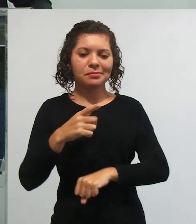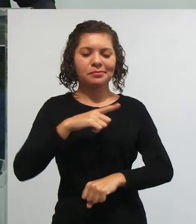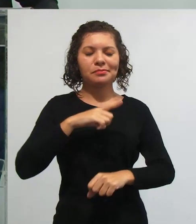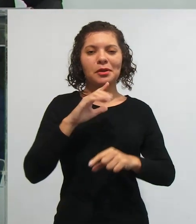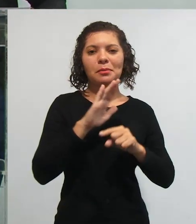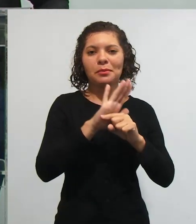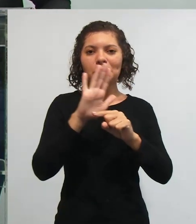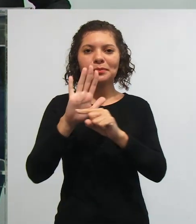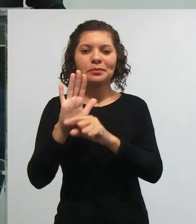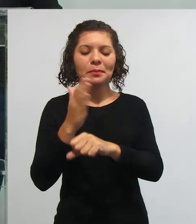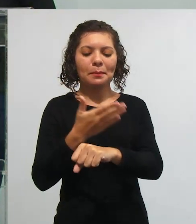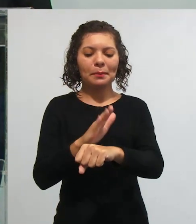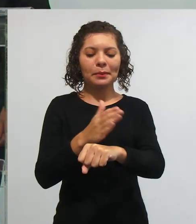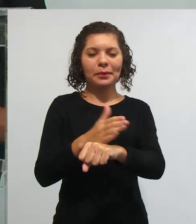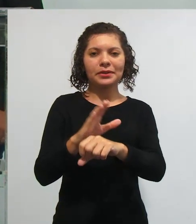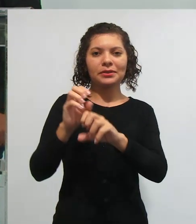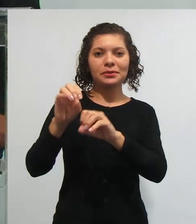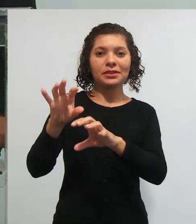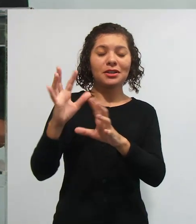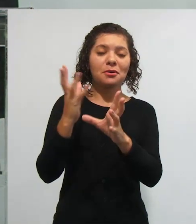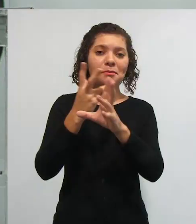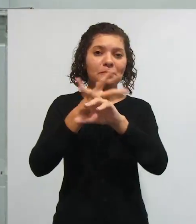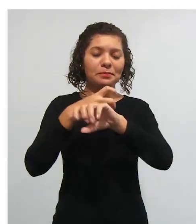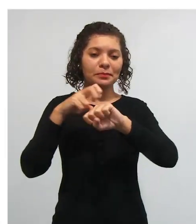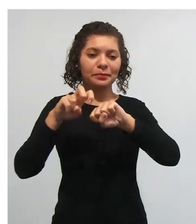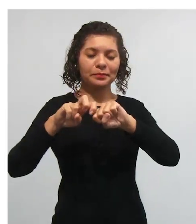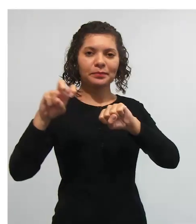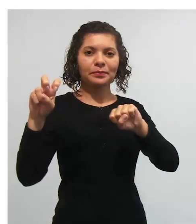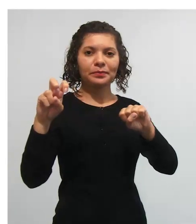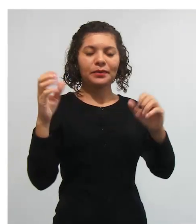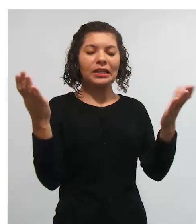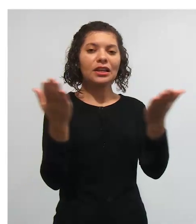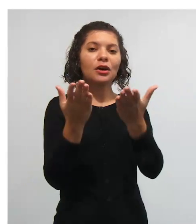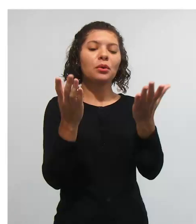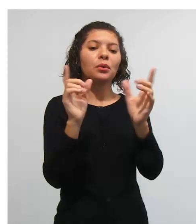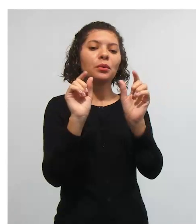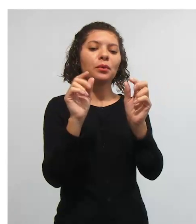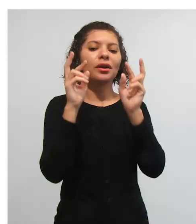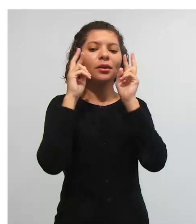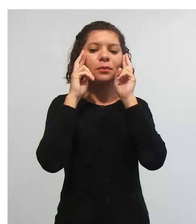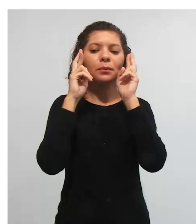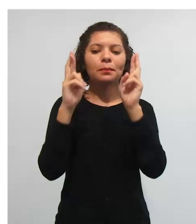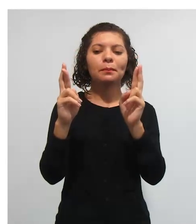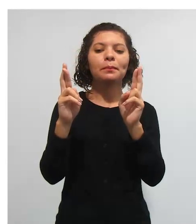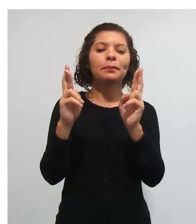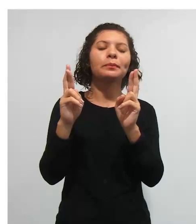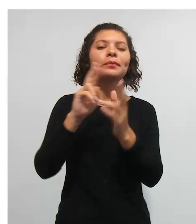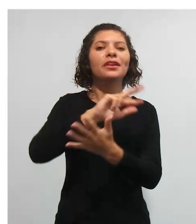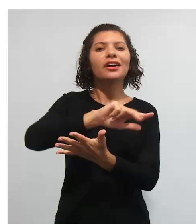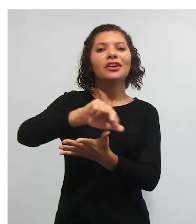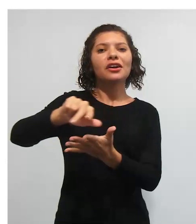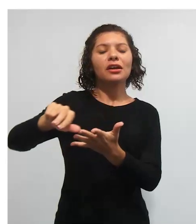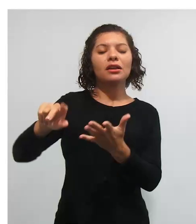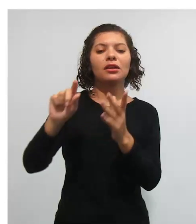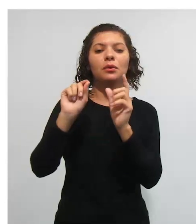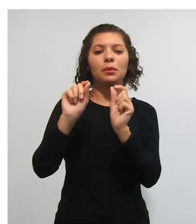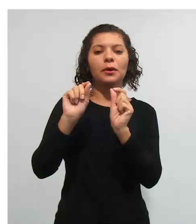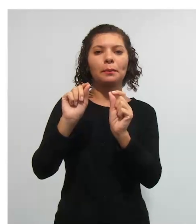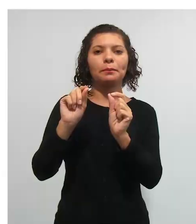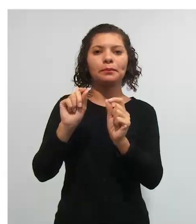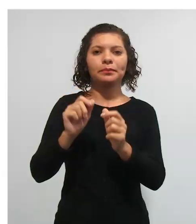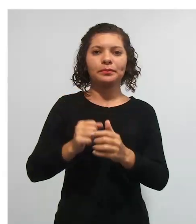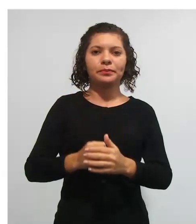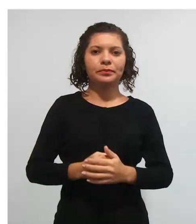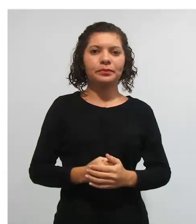intercultural vamos mais um pouquinho aqui nos slides E aí a gente vem falar do respeito à diferença Então o que é respeito a